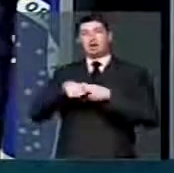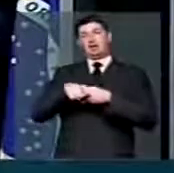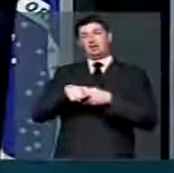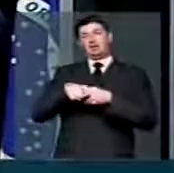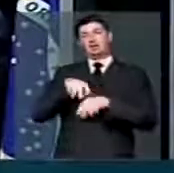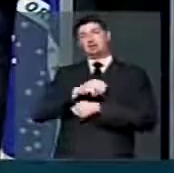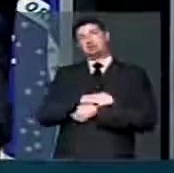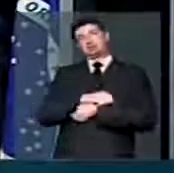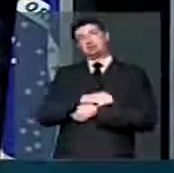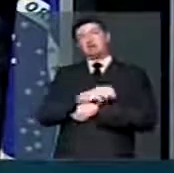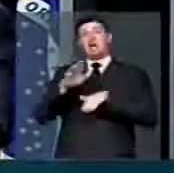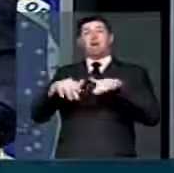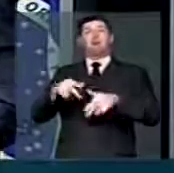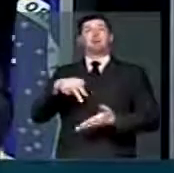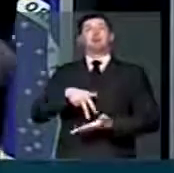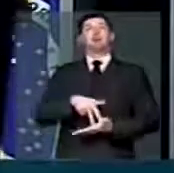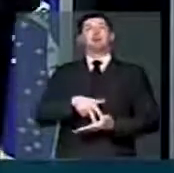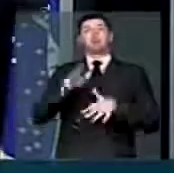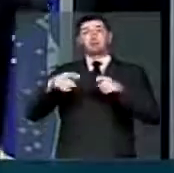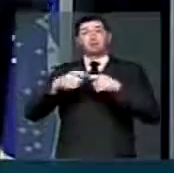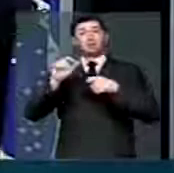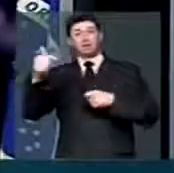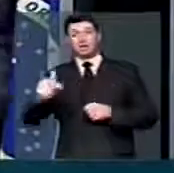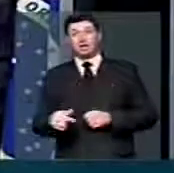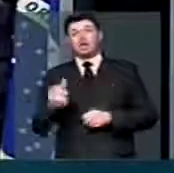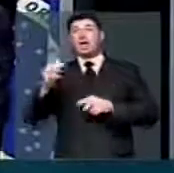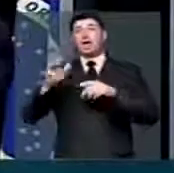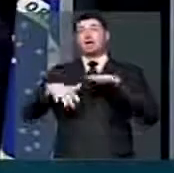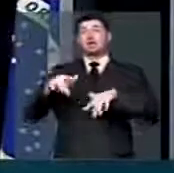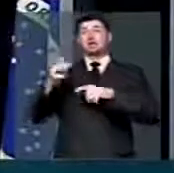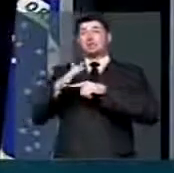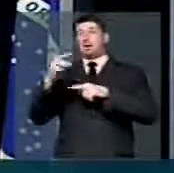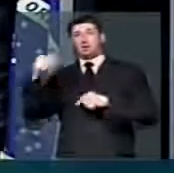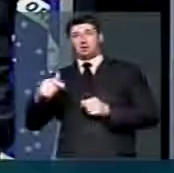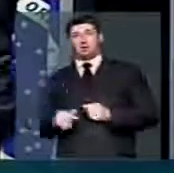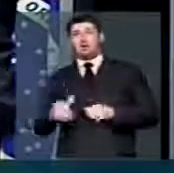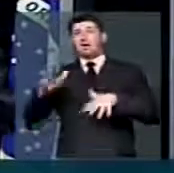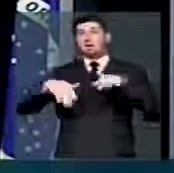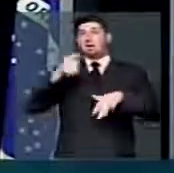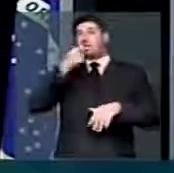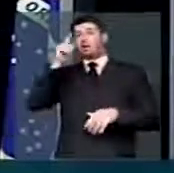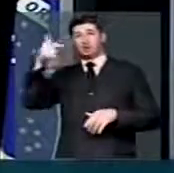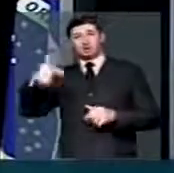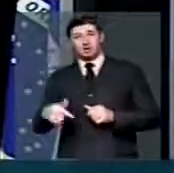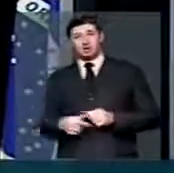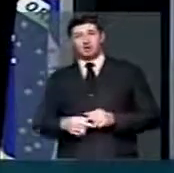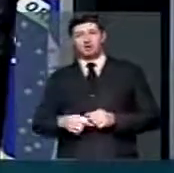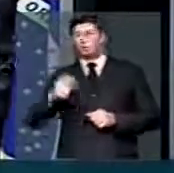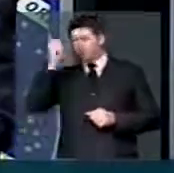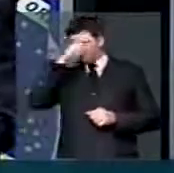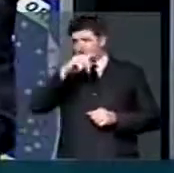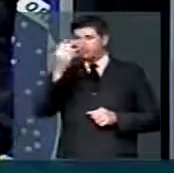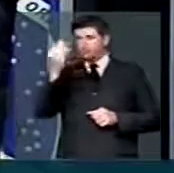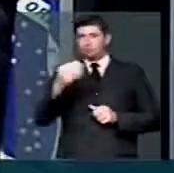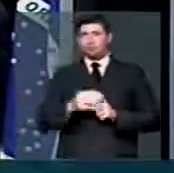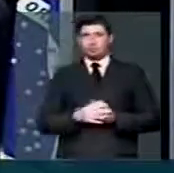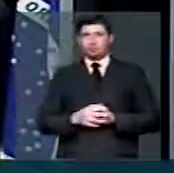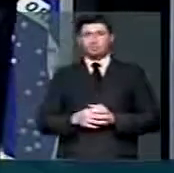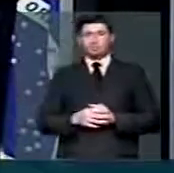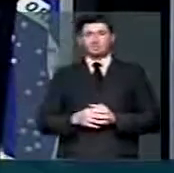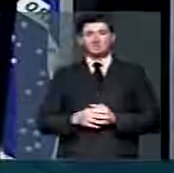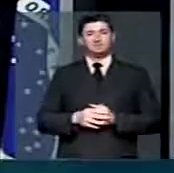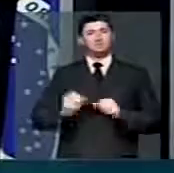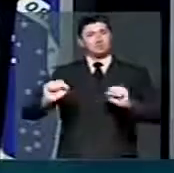sentado, e às vezes não tem médico, e às vezes não tem equipamentos, e às vezes não tem remédio. É muito difícil. Isso nos